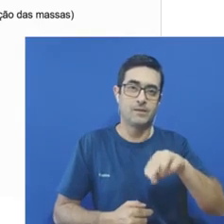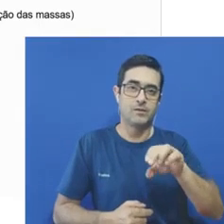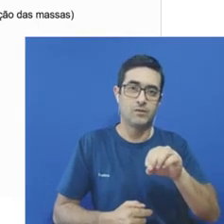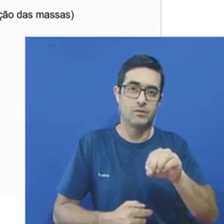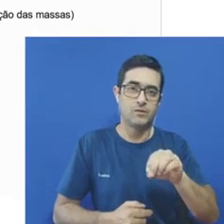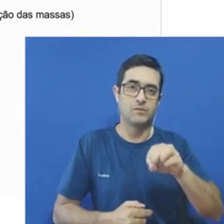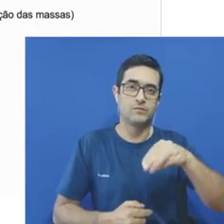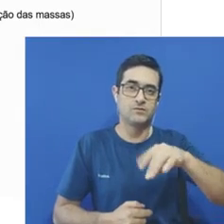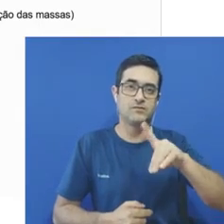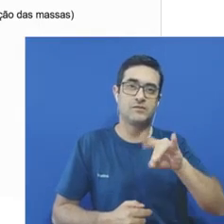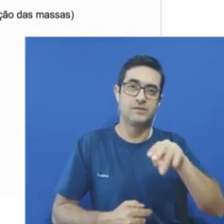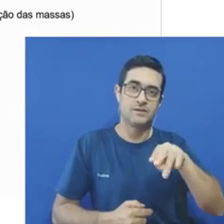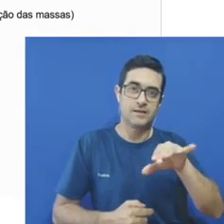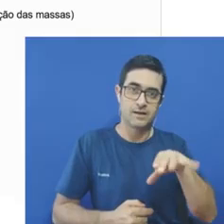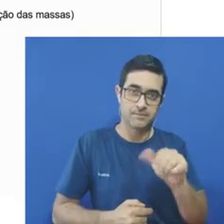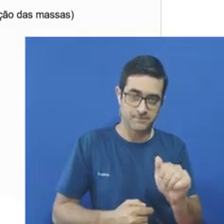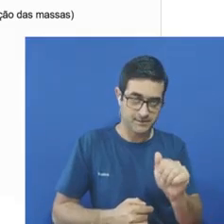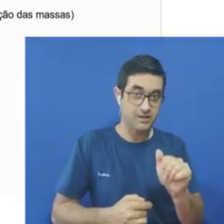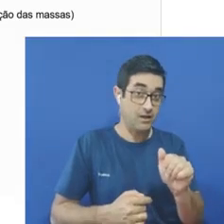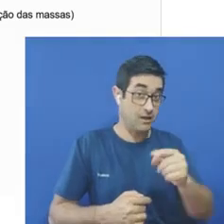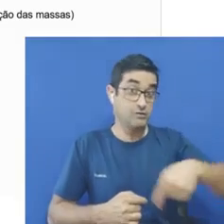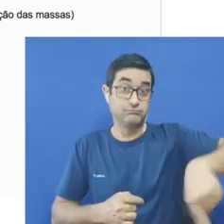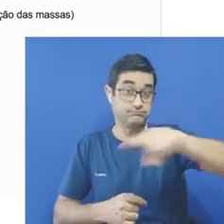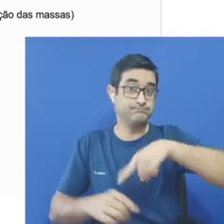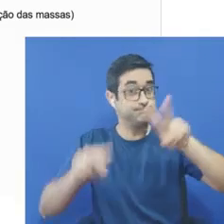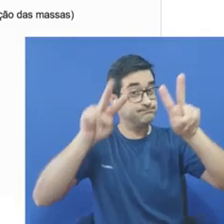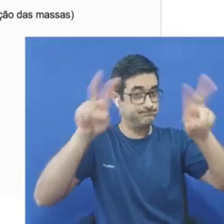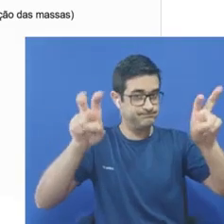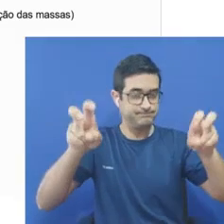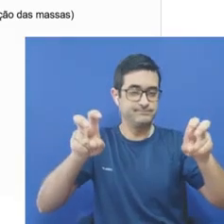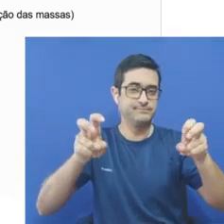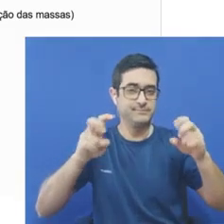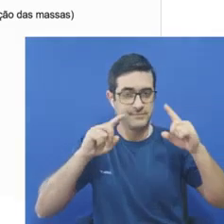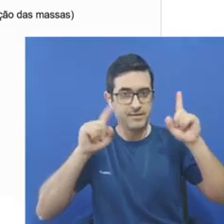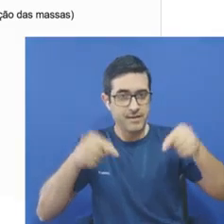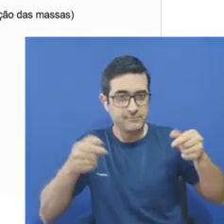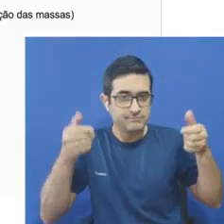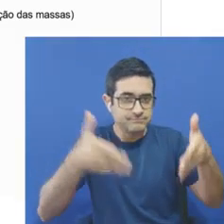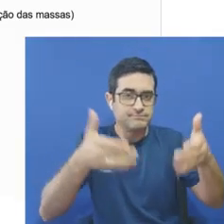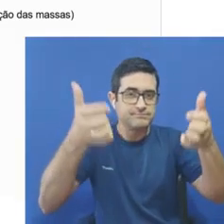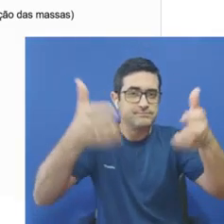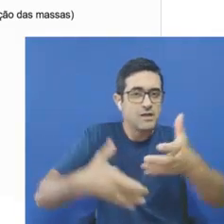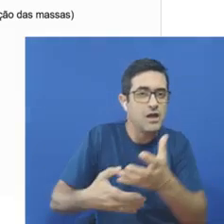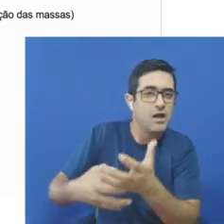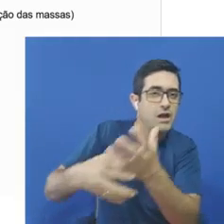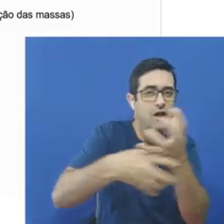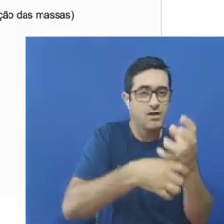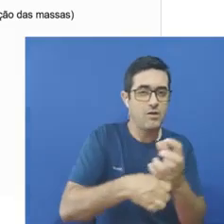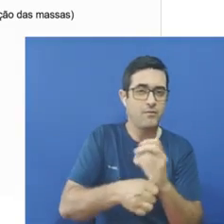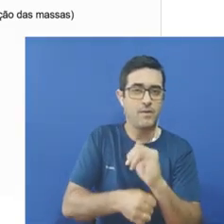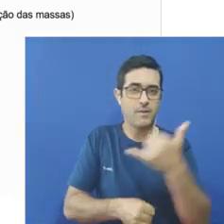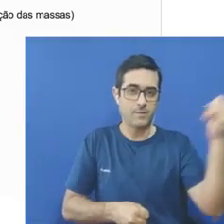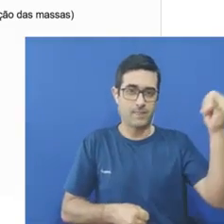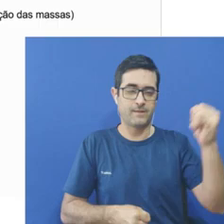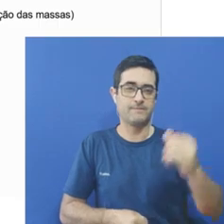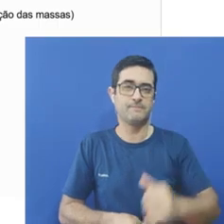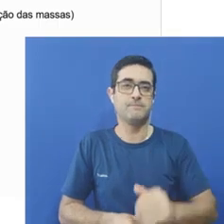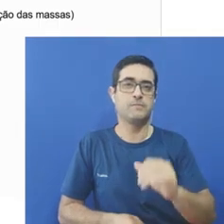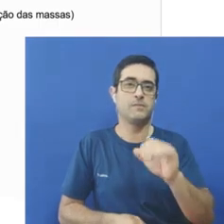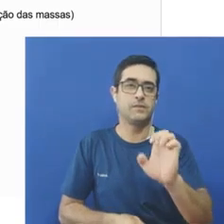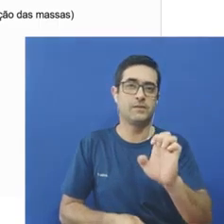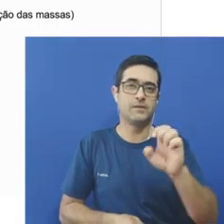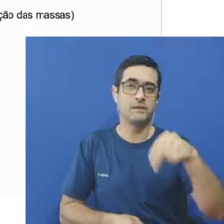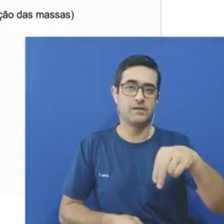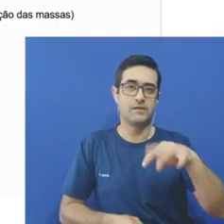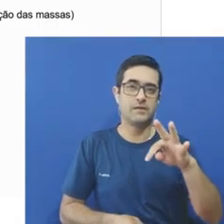a gente for calcular a energia liberada ou absorvida, que nós chamamos de entalpia, que para nós,